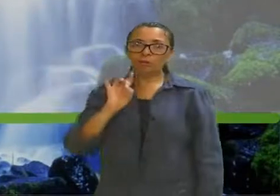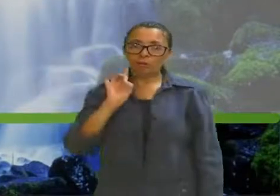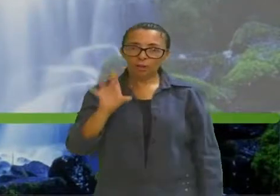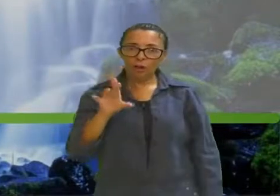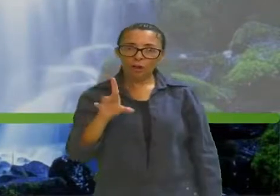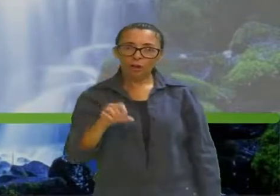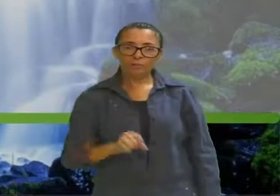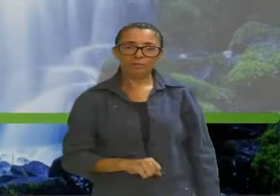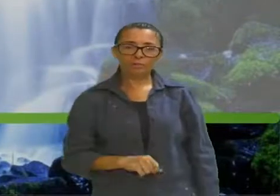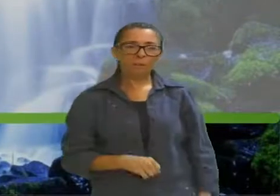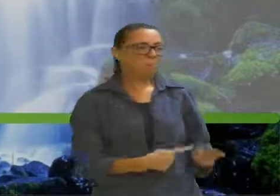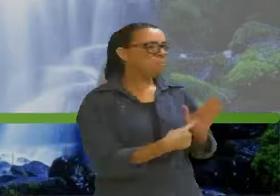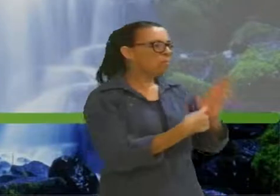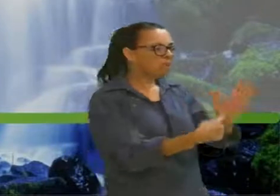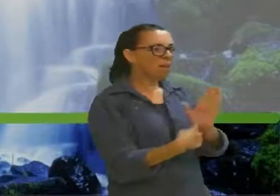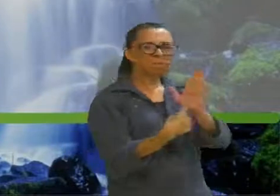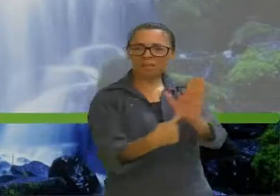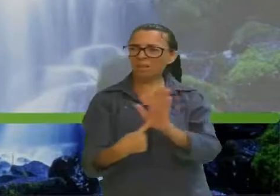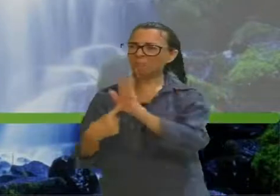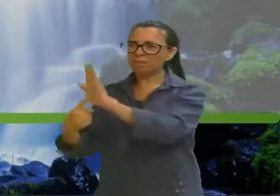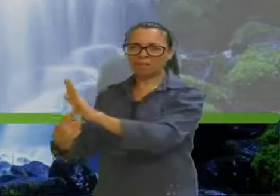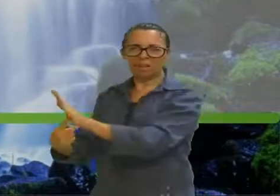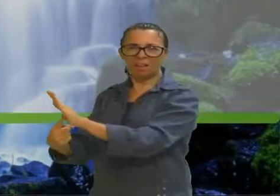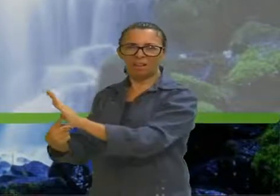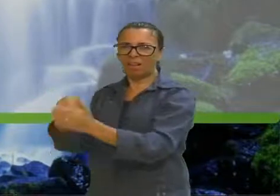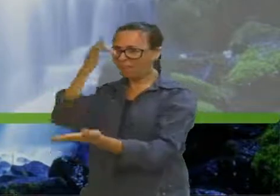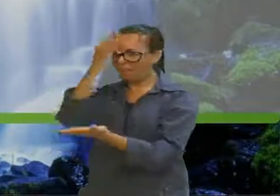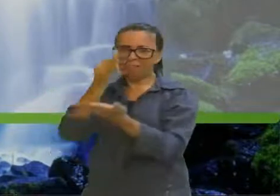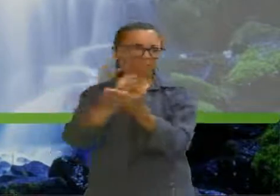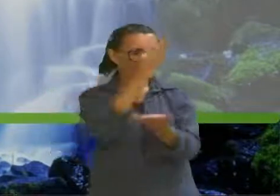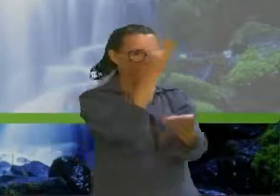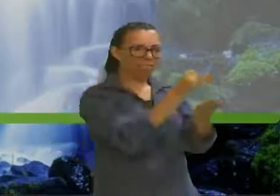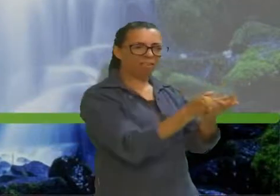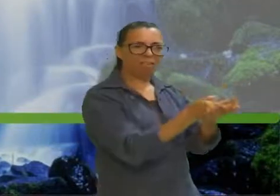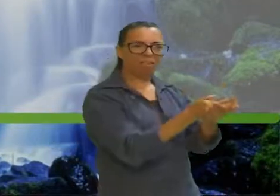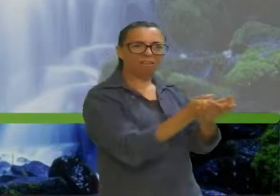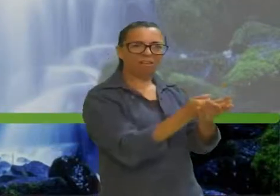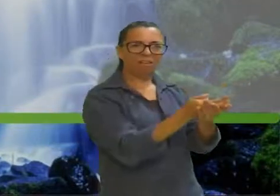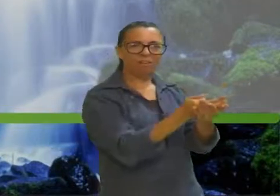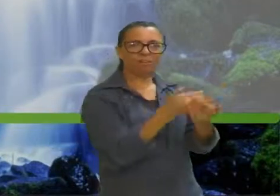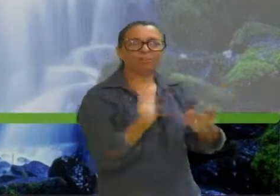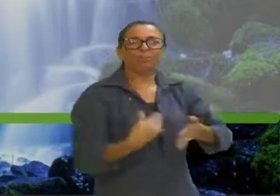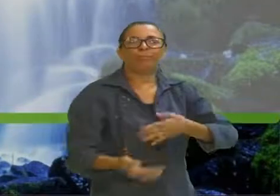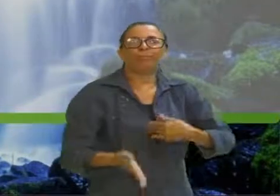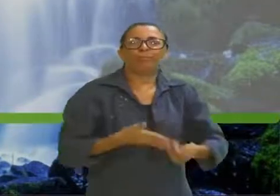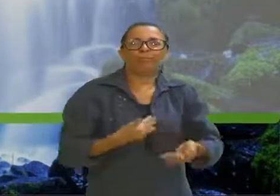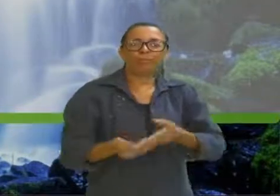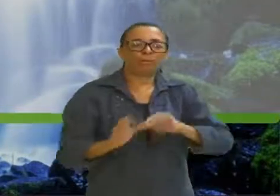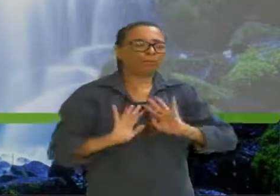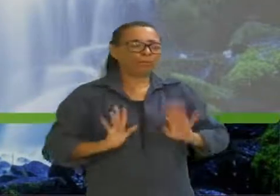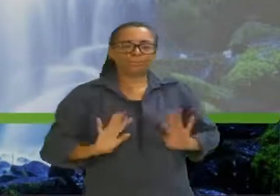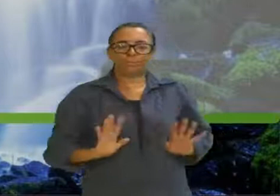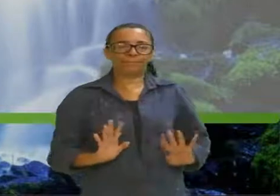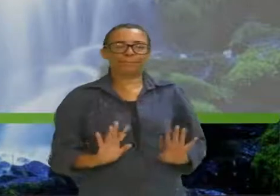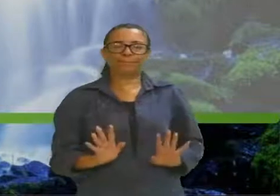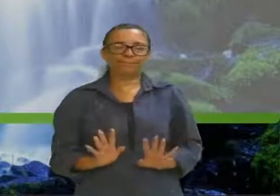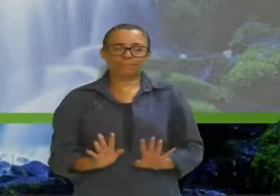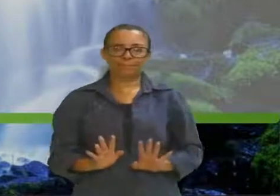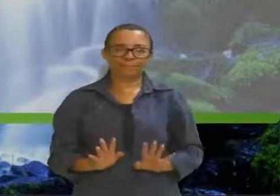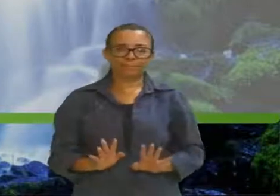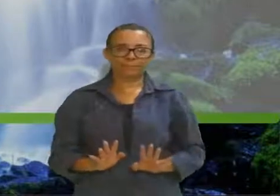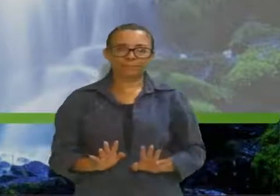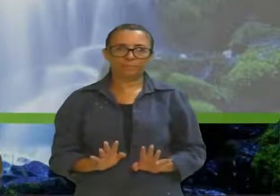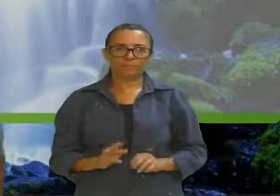nada, né? Tem muita gente dizendo. Tem gente que diz aí, por exemplo, que